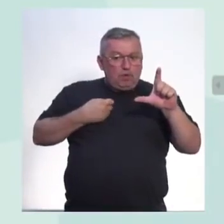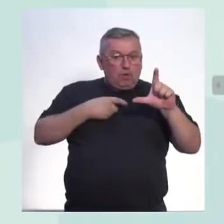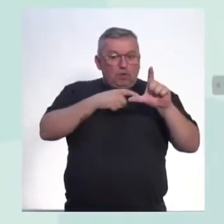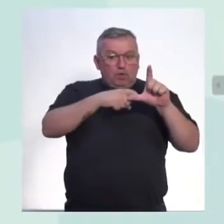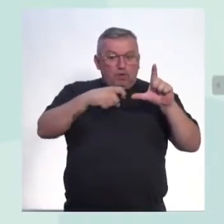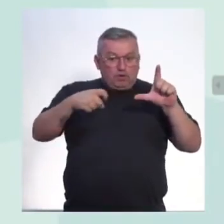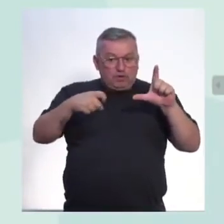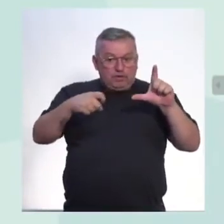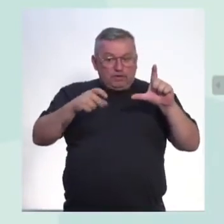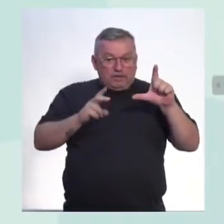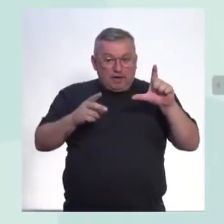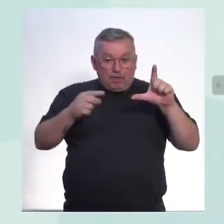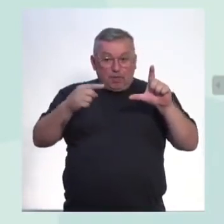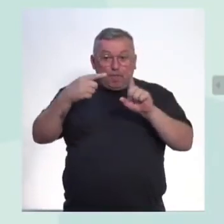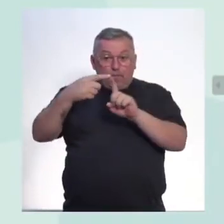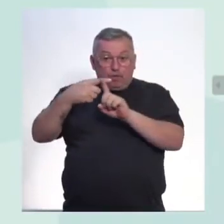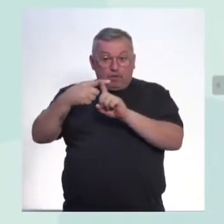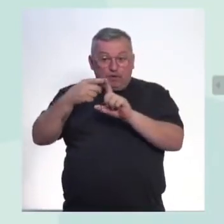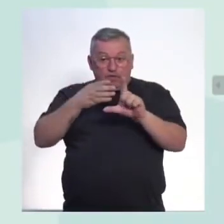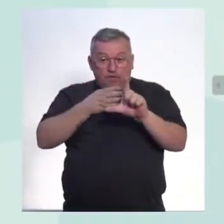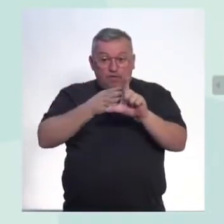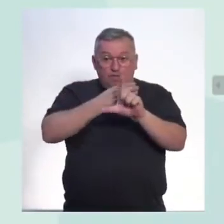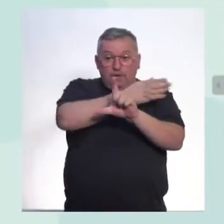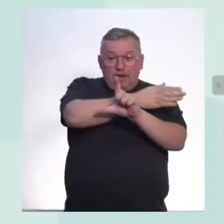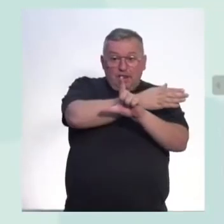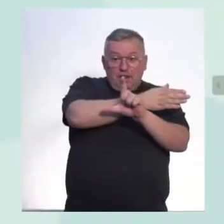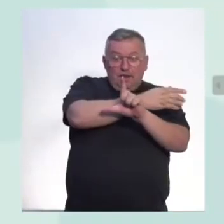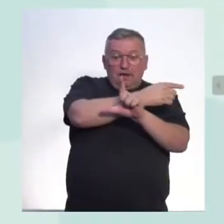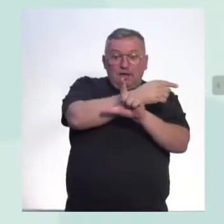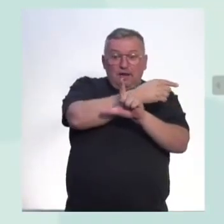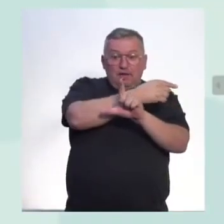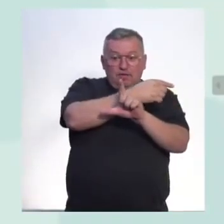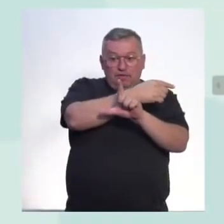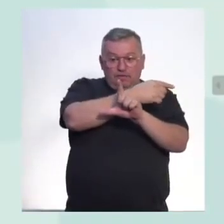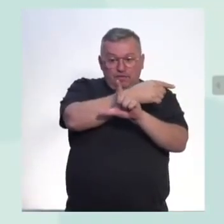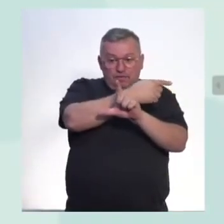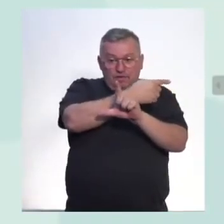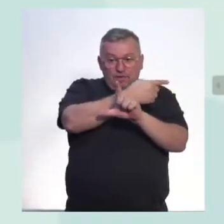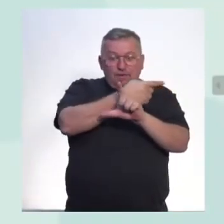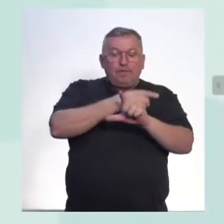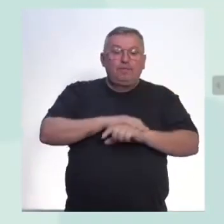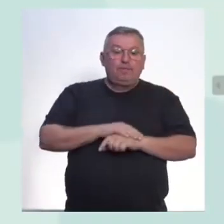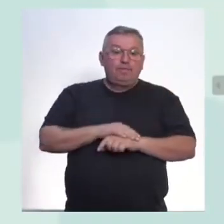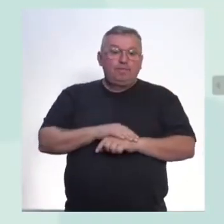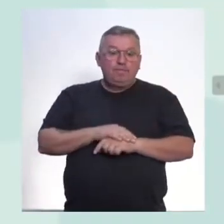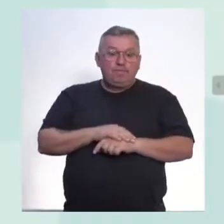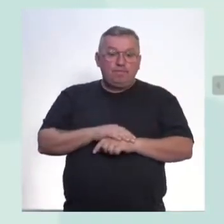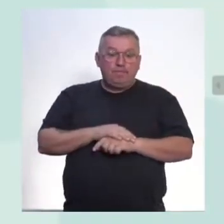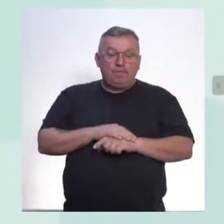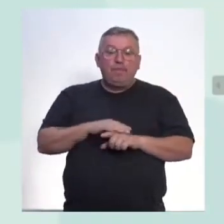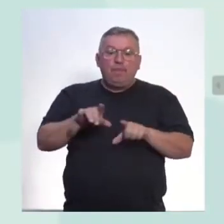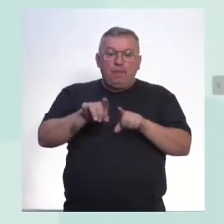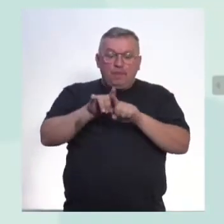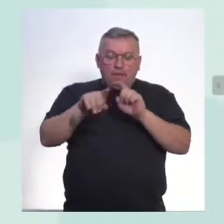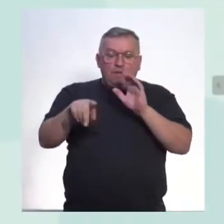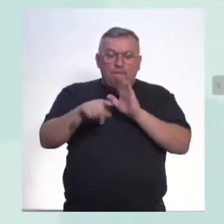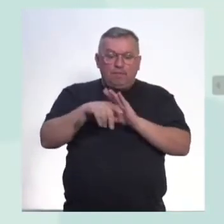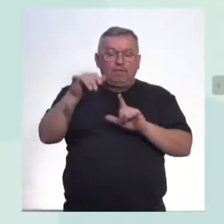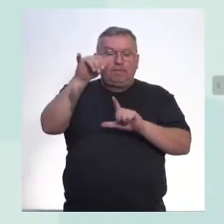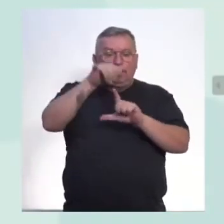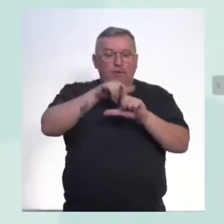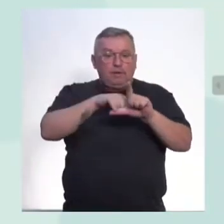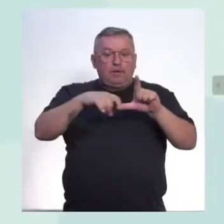sua direita, sempre os positivos, tá ok? E à esquerda do zero, sempre os negativos. A origem do sistema cartesiano,